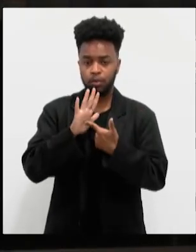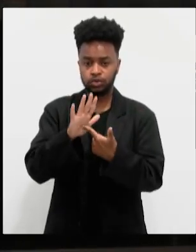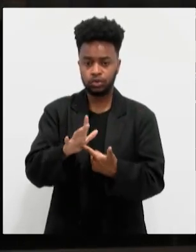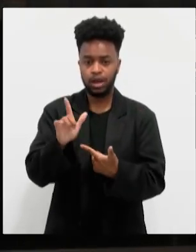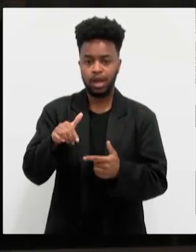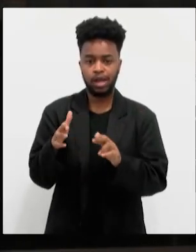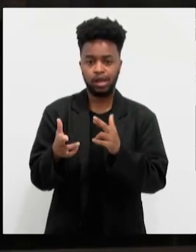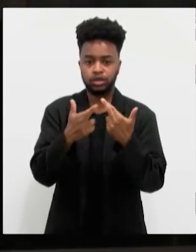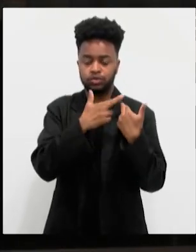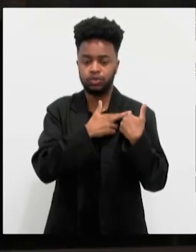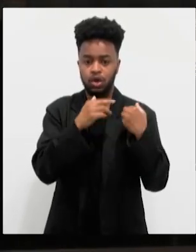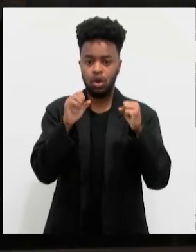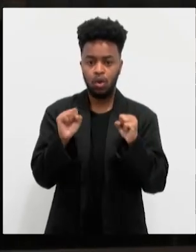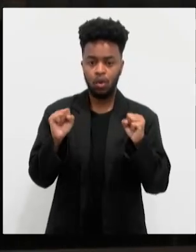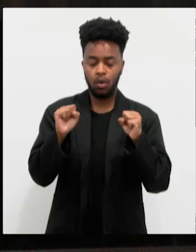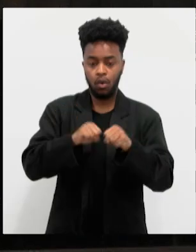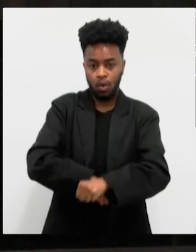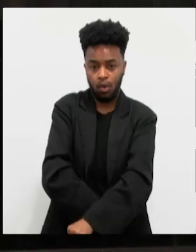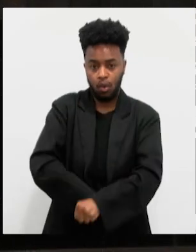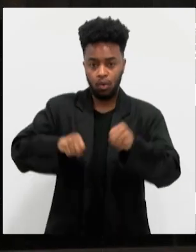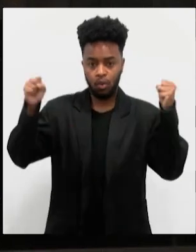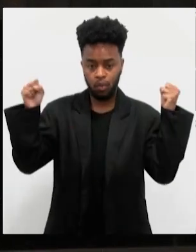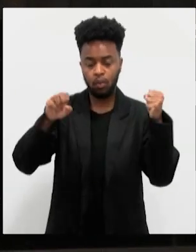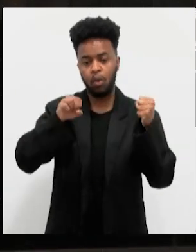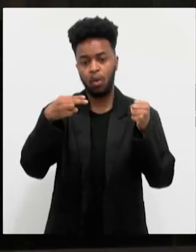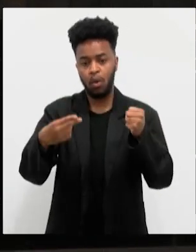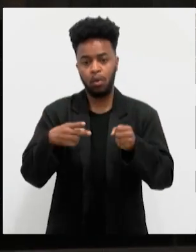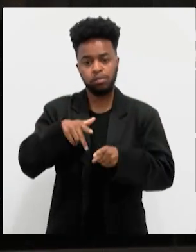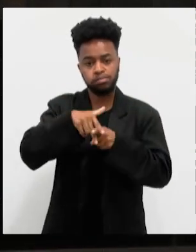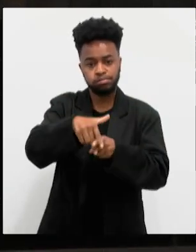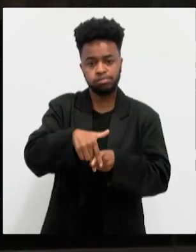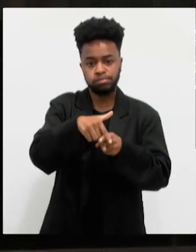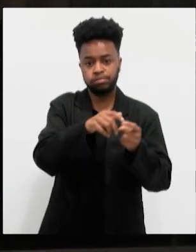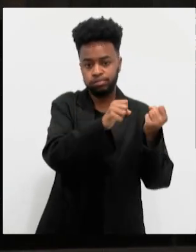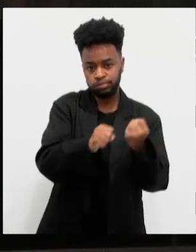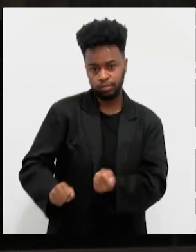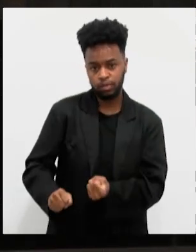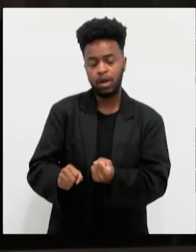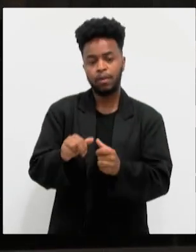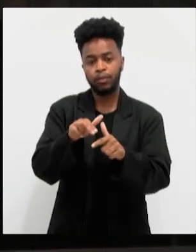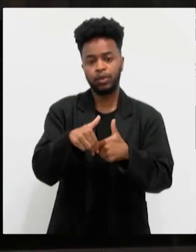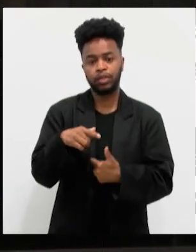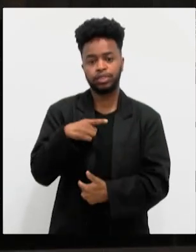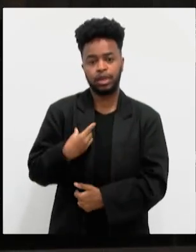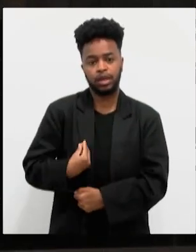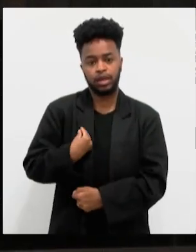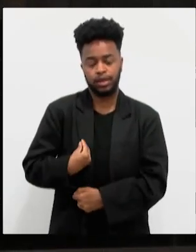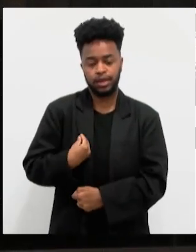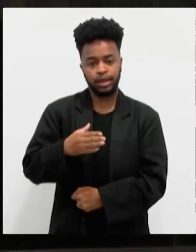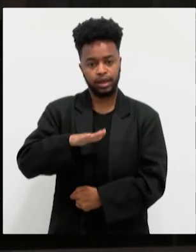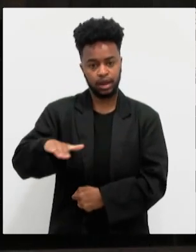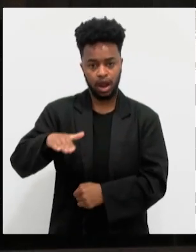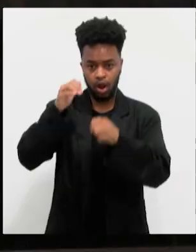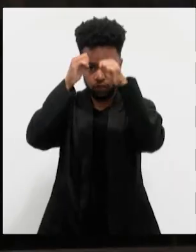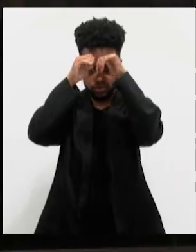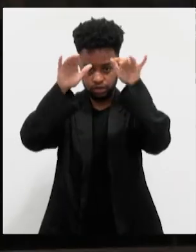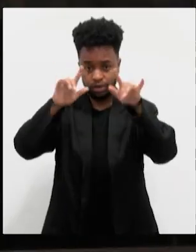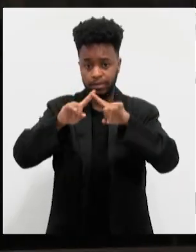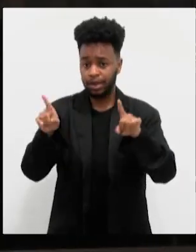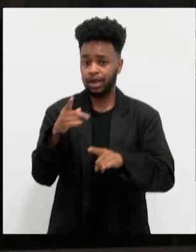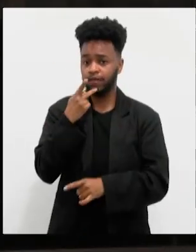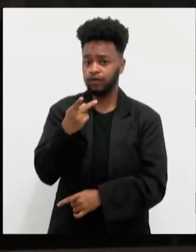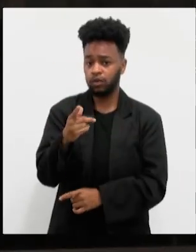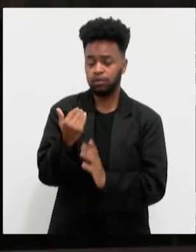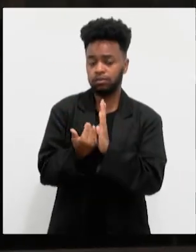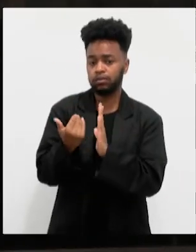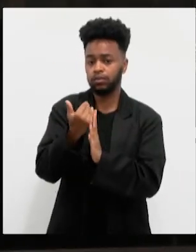Ogum, o fato de existirem crianças autistas, aliás, ele disse mais, que as